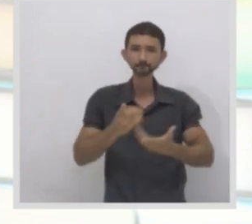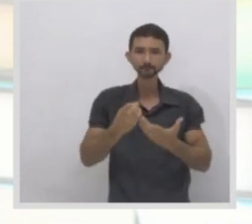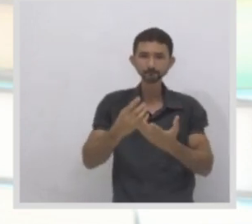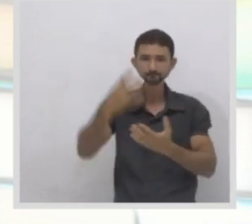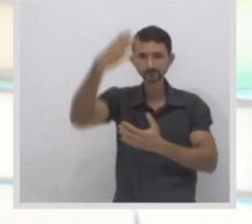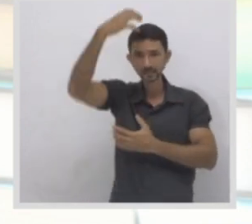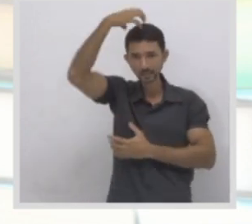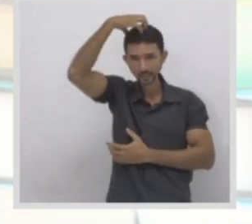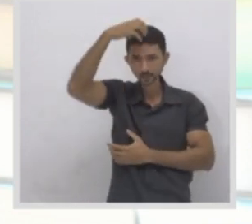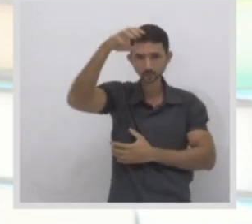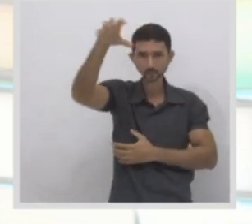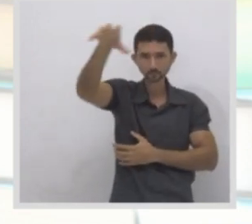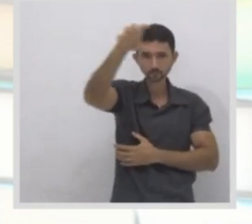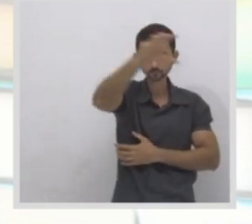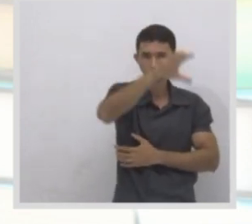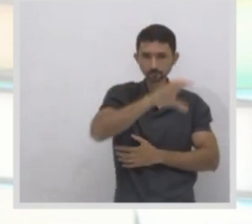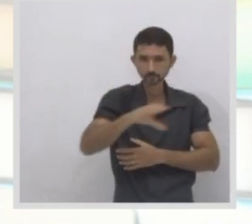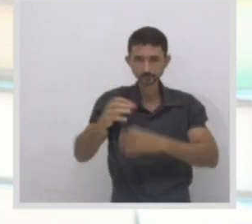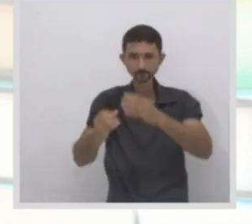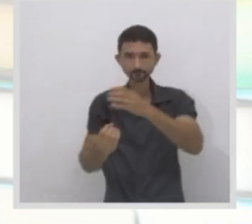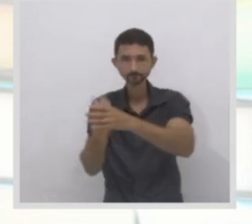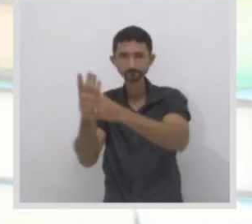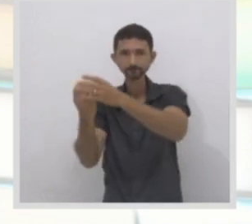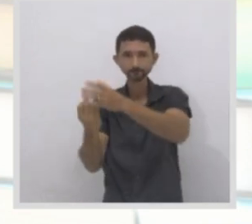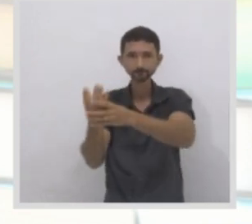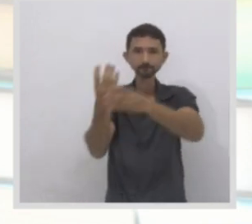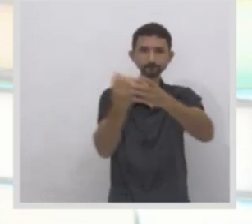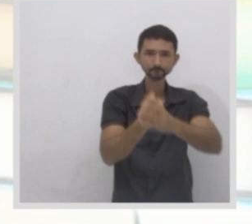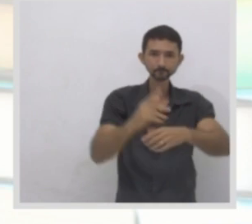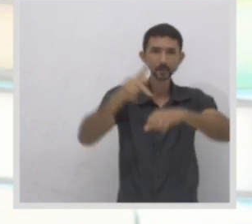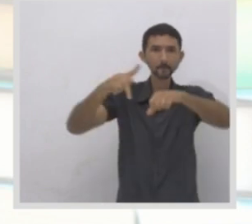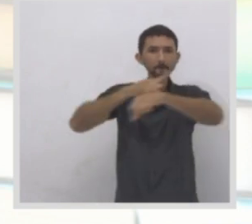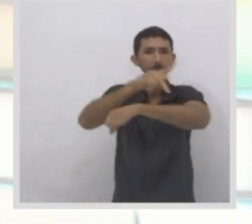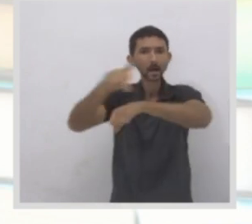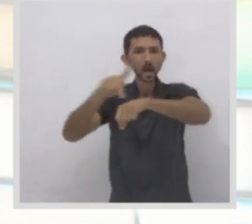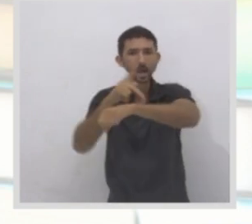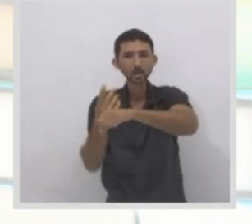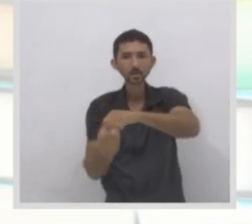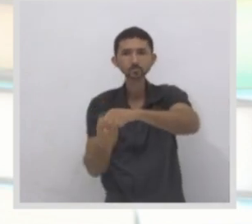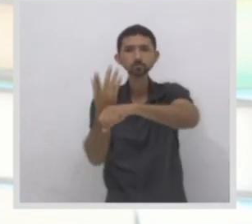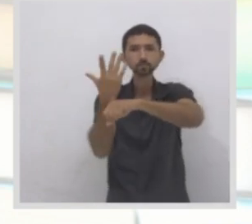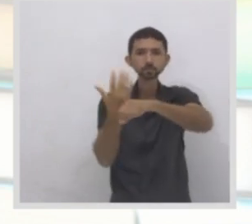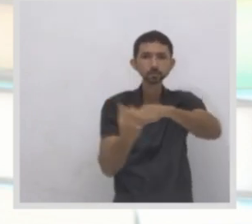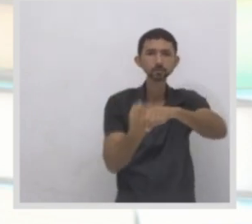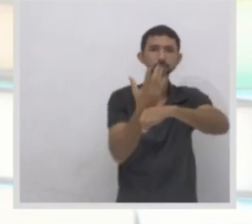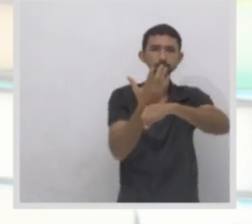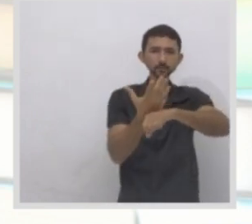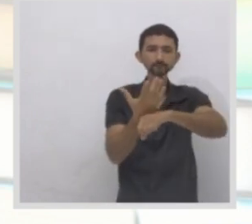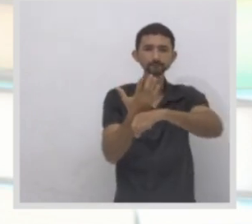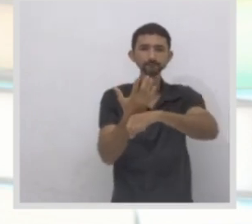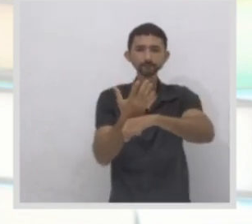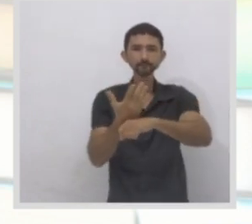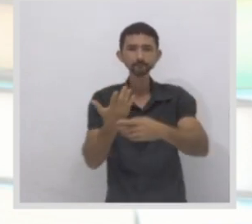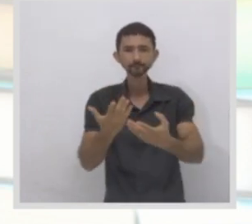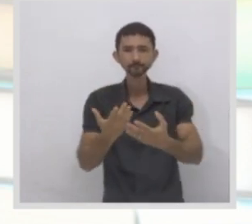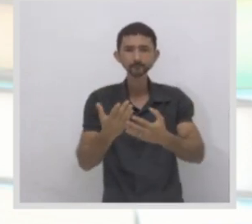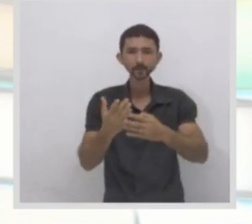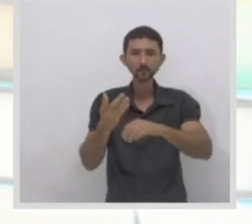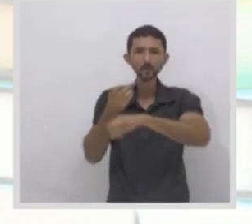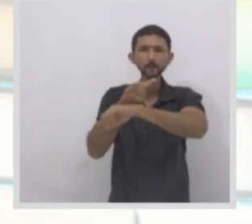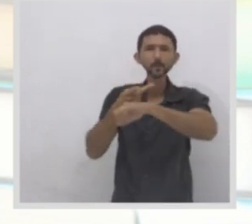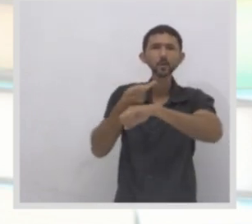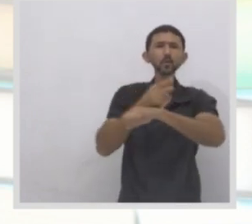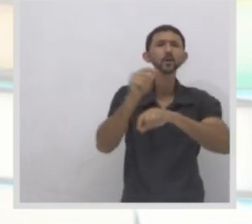reinos, né, se formando, nações se formando, né? E esses reinos se formando, eles vão buscar o